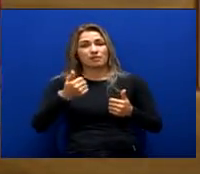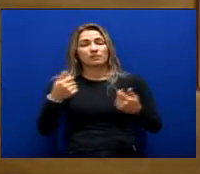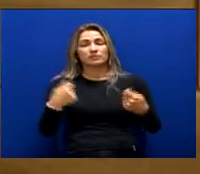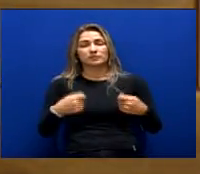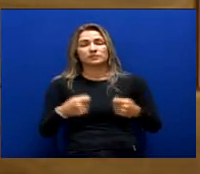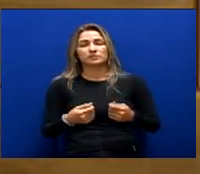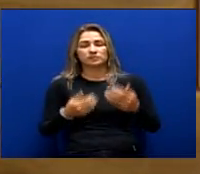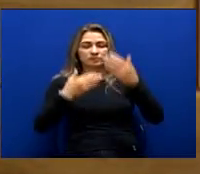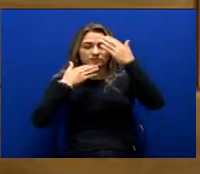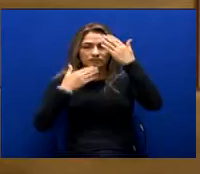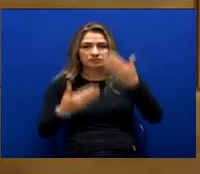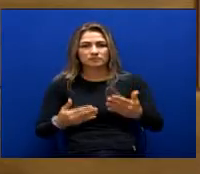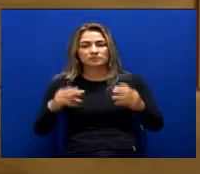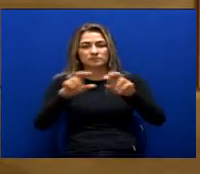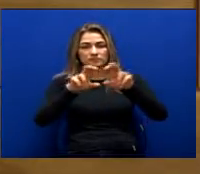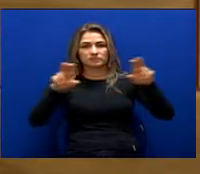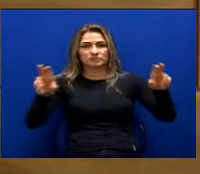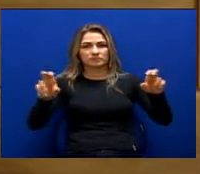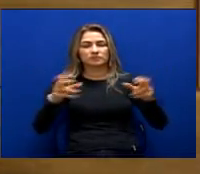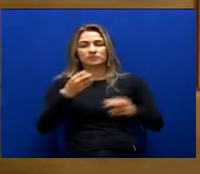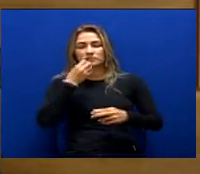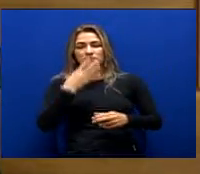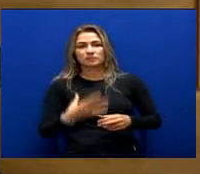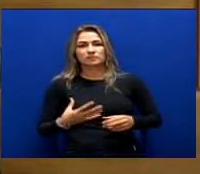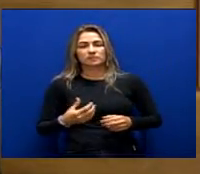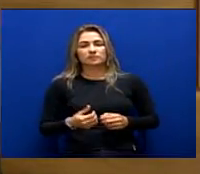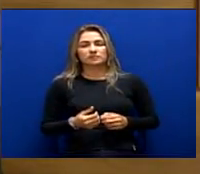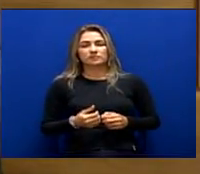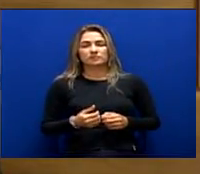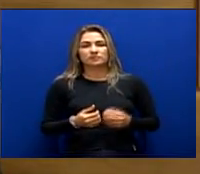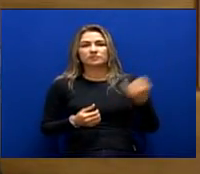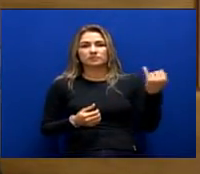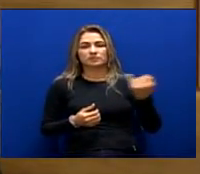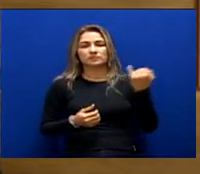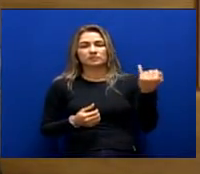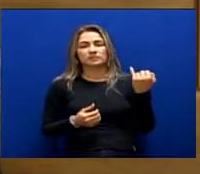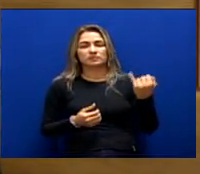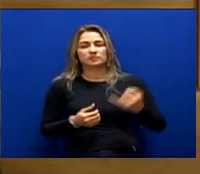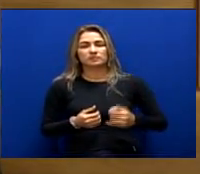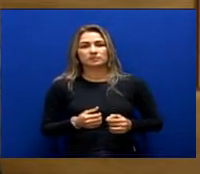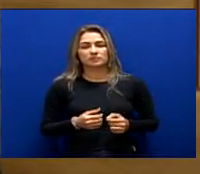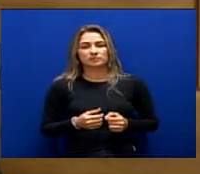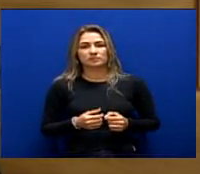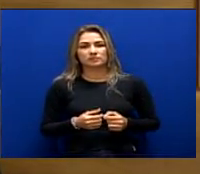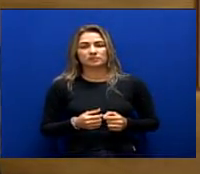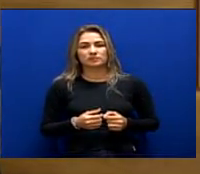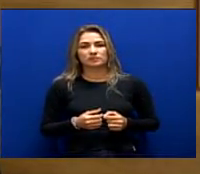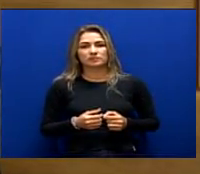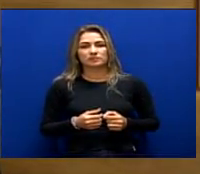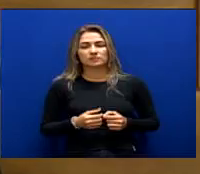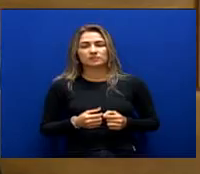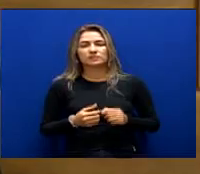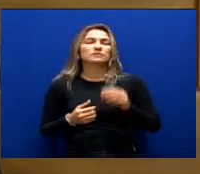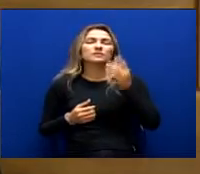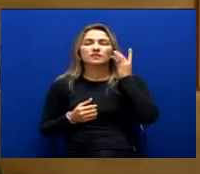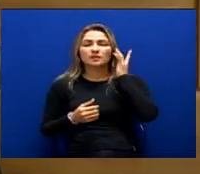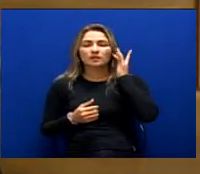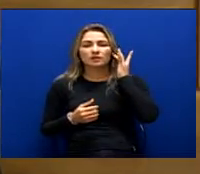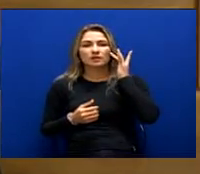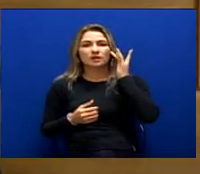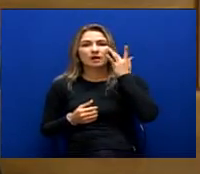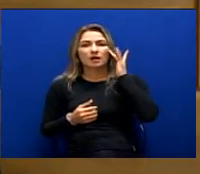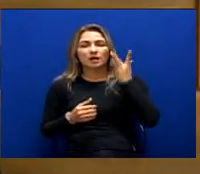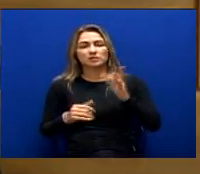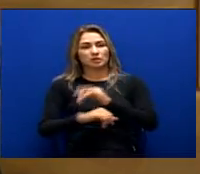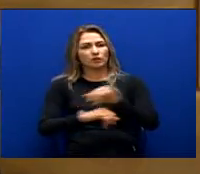aqui eu tenha mantha foi foi realmente muito bom a todos que participaram foi muito criativo acho que até a gente poderia ter